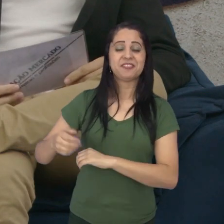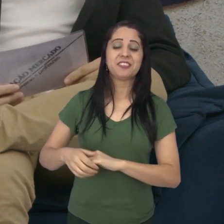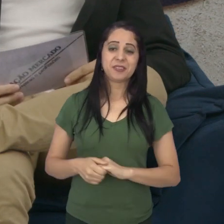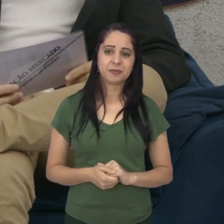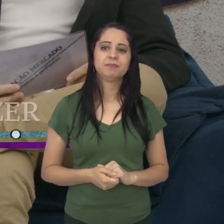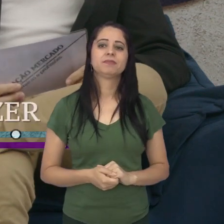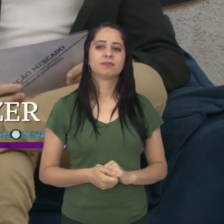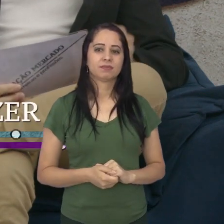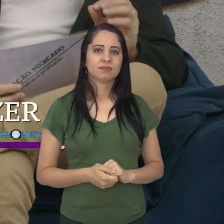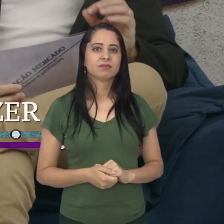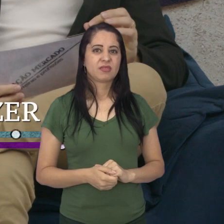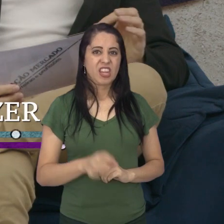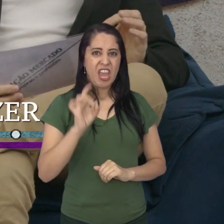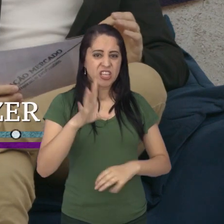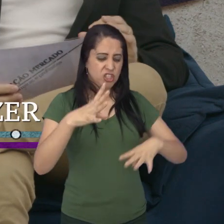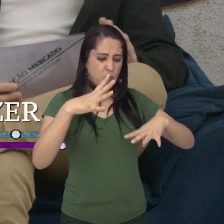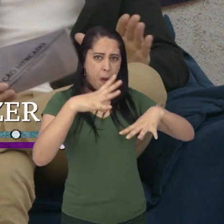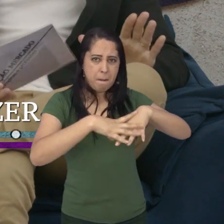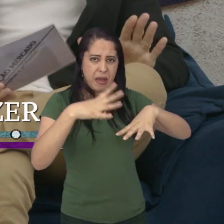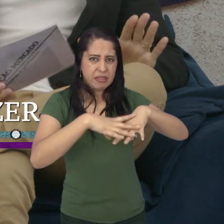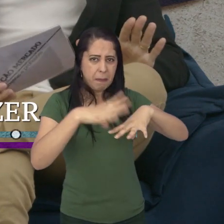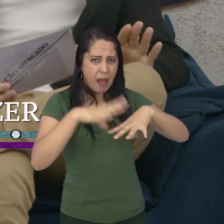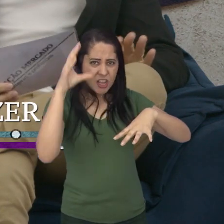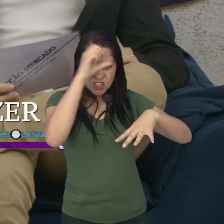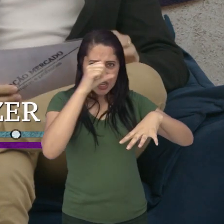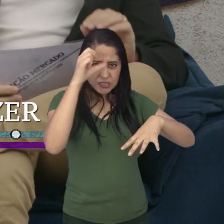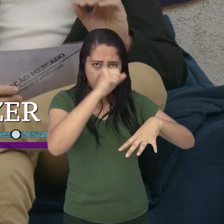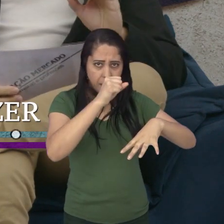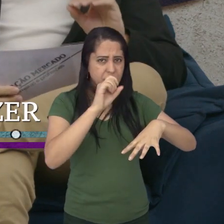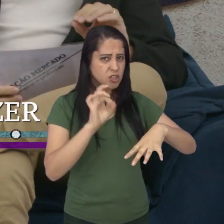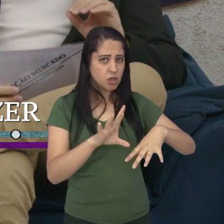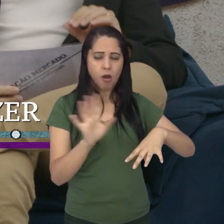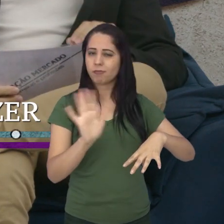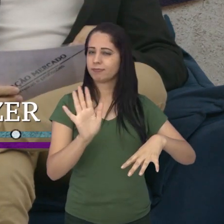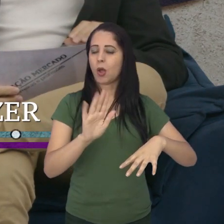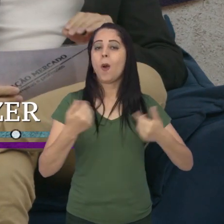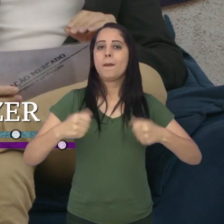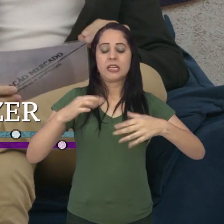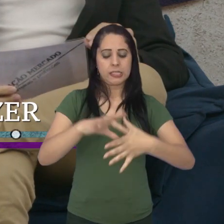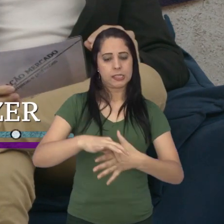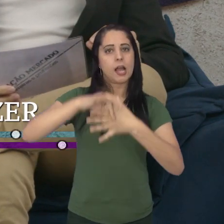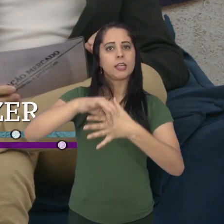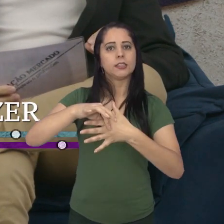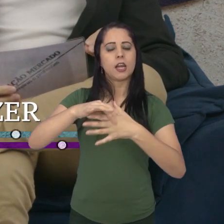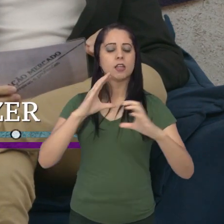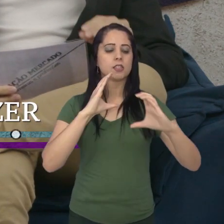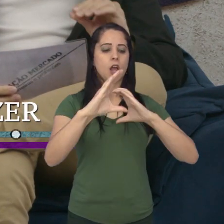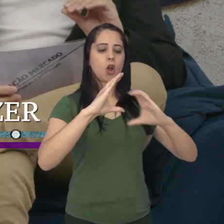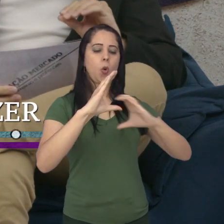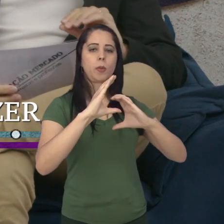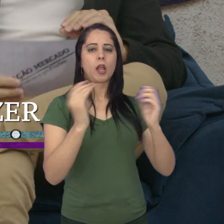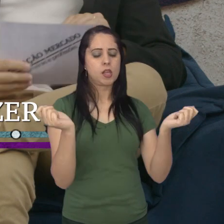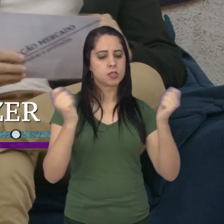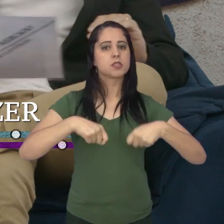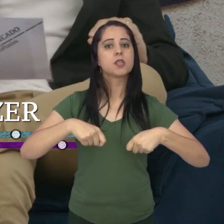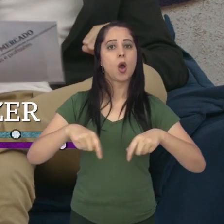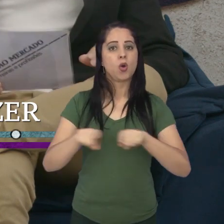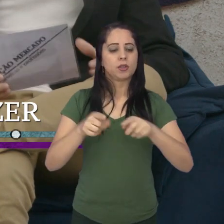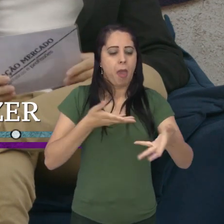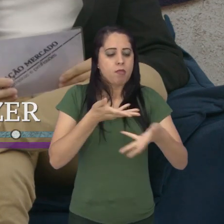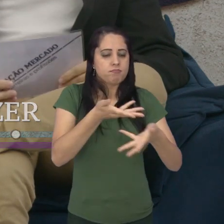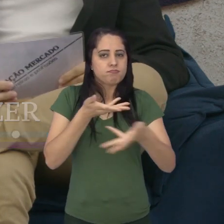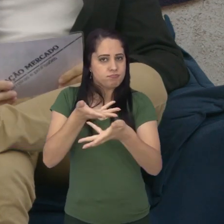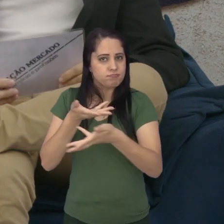E olha só, Adriane, não é só ser bom de cálculo, não. Tem que ter liderança, comunicação eficiente, um